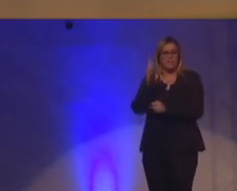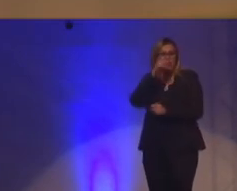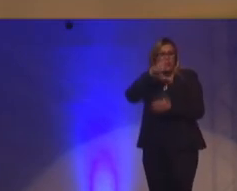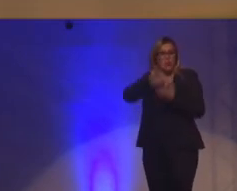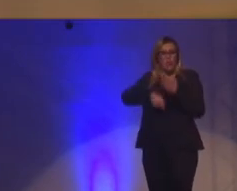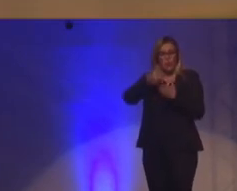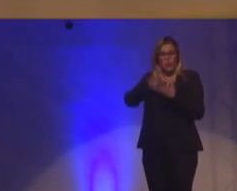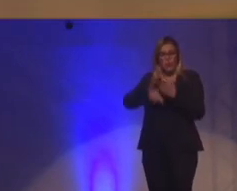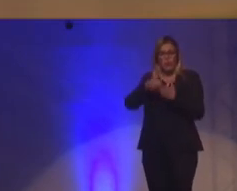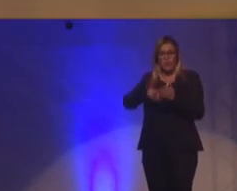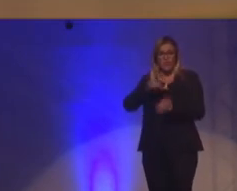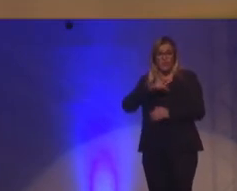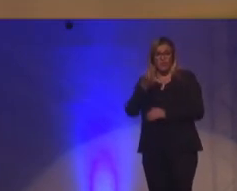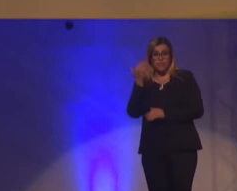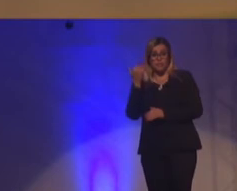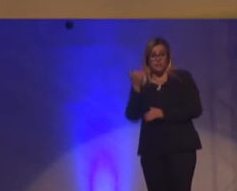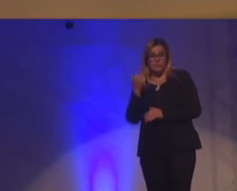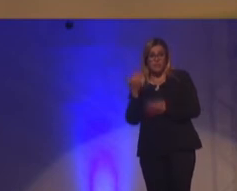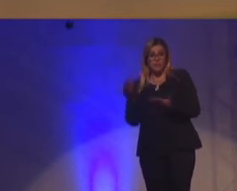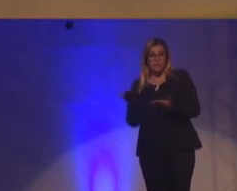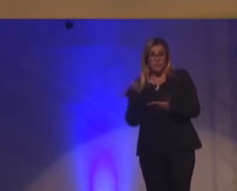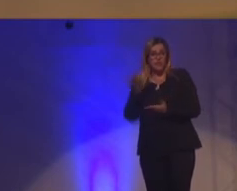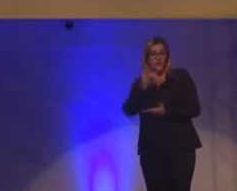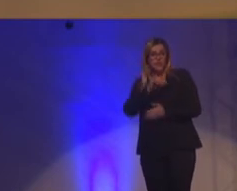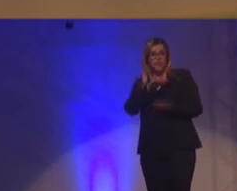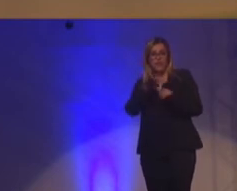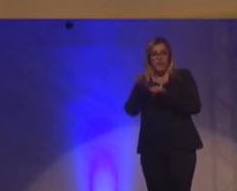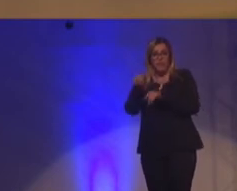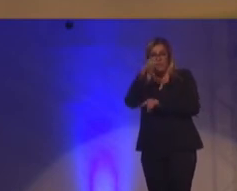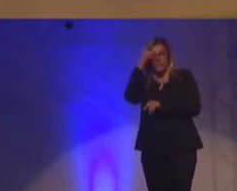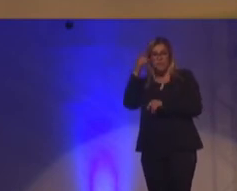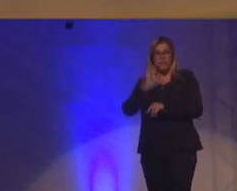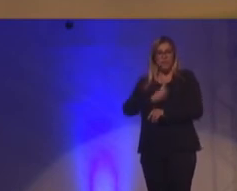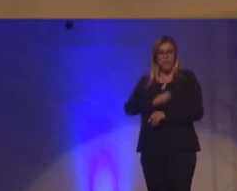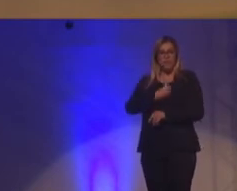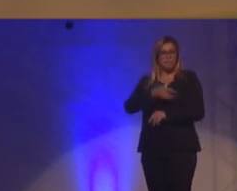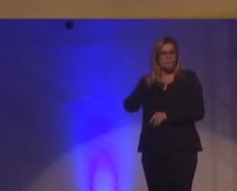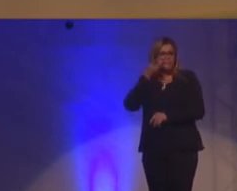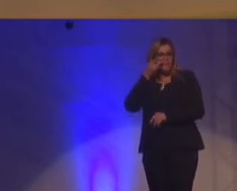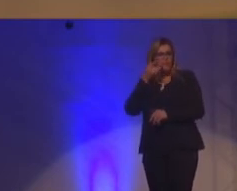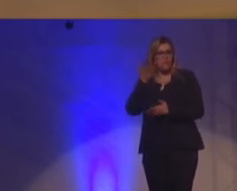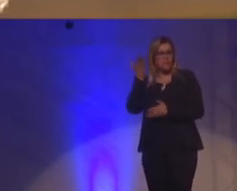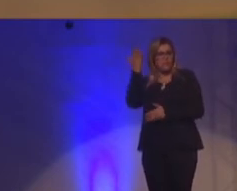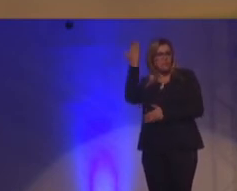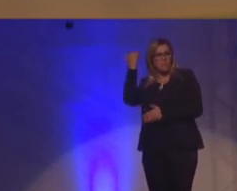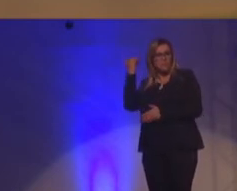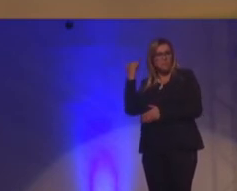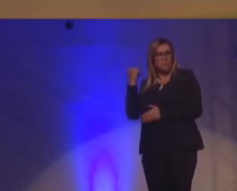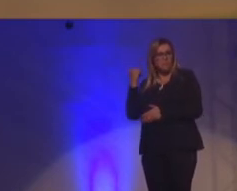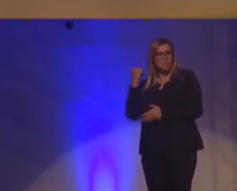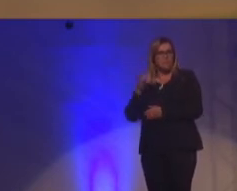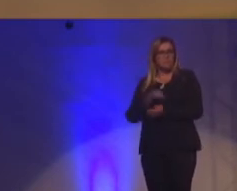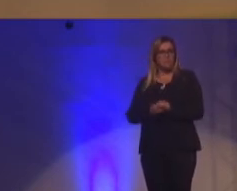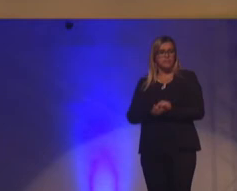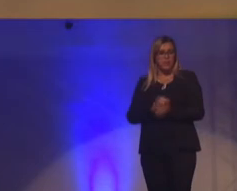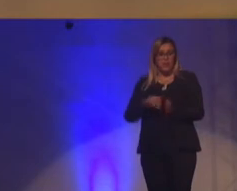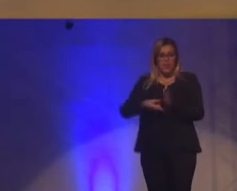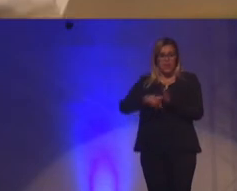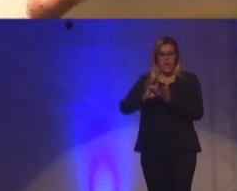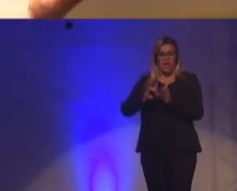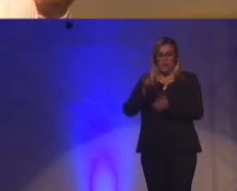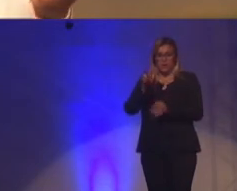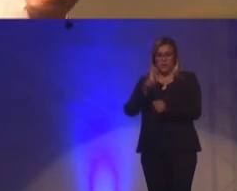de história que a gente tinha. A gente conseguiu reunir pessoas que participaram e protagonizaram lá, antes